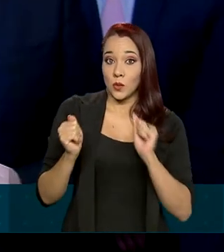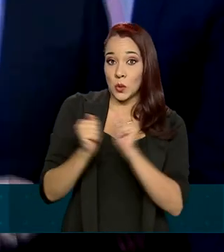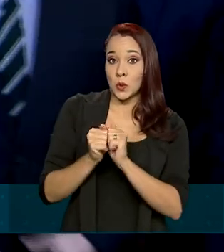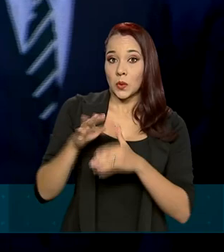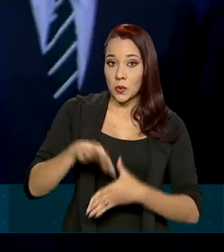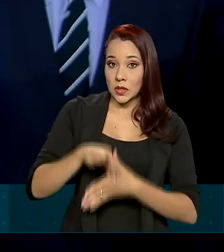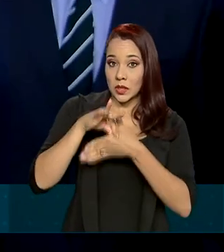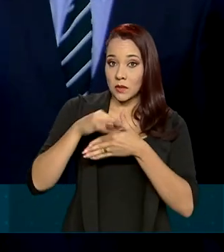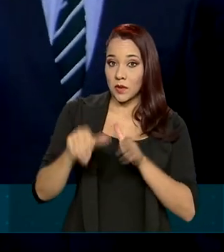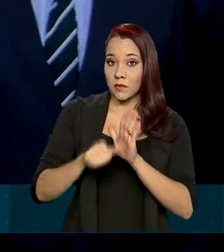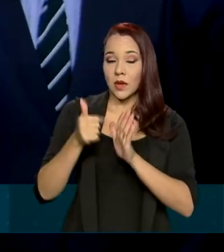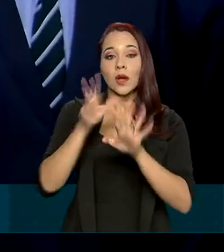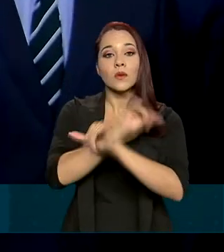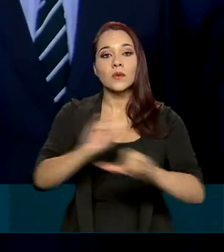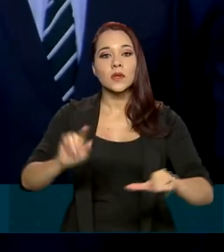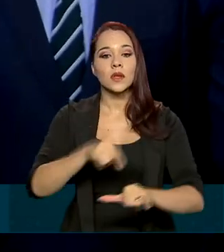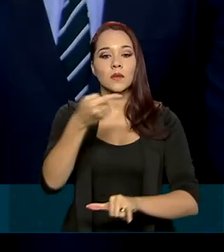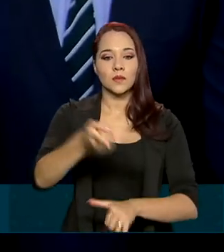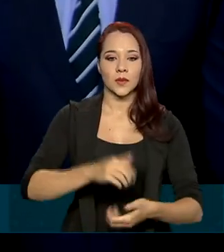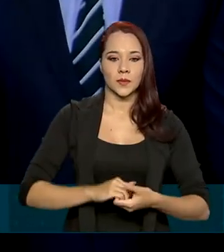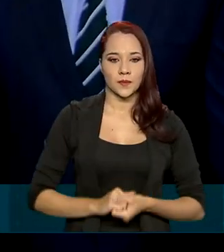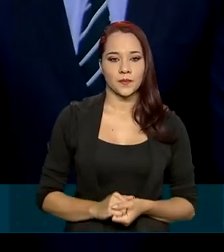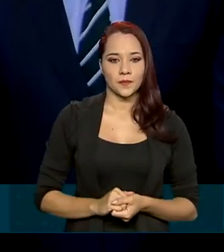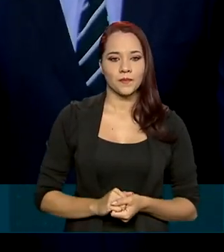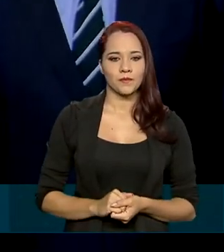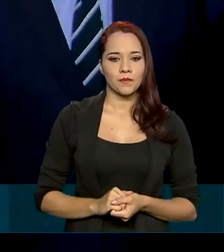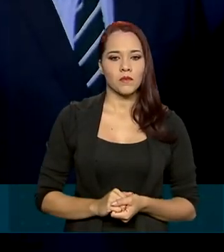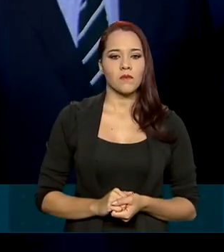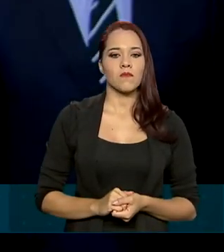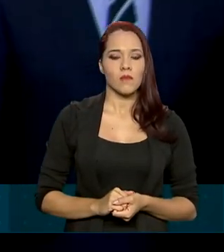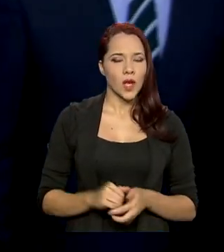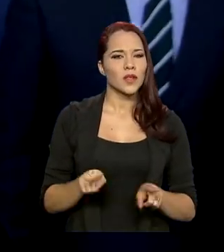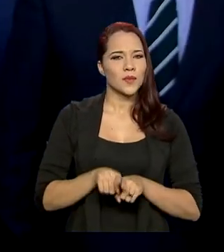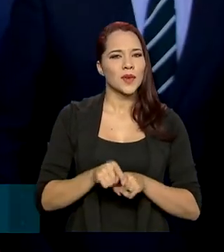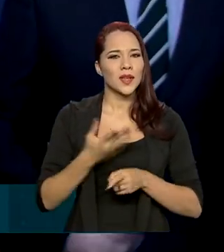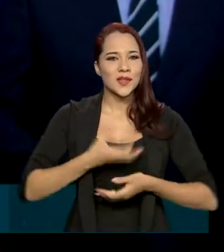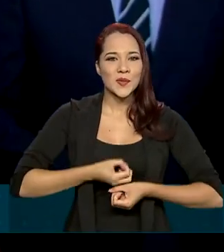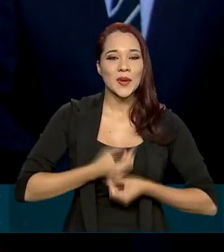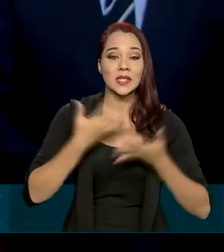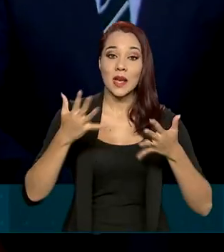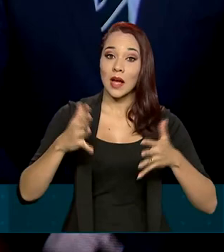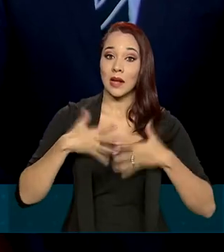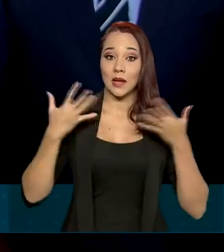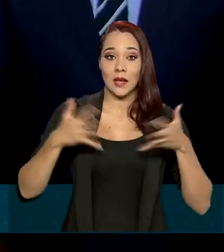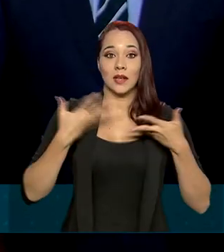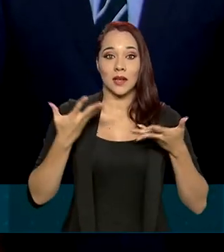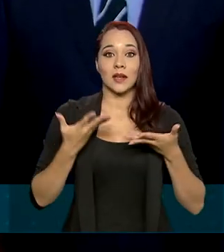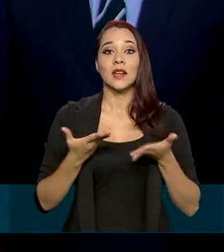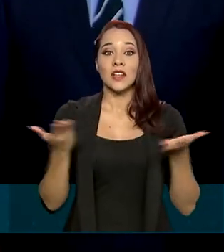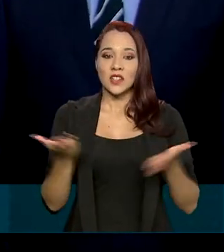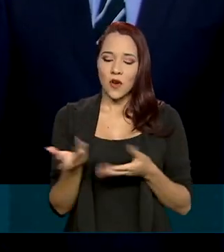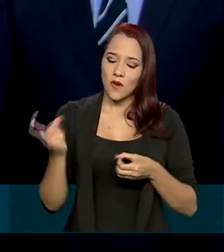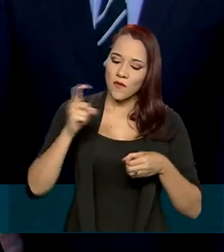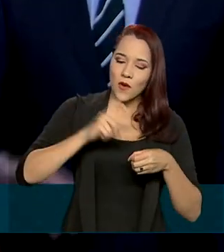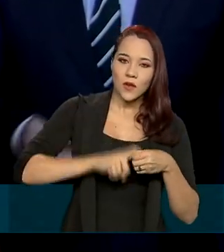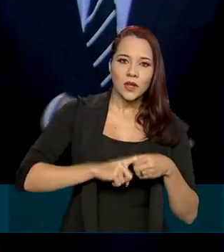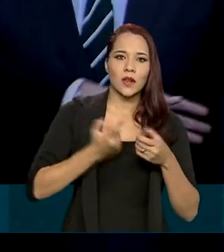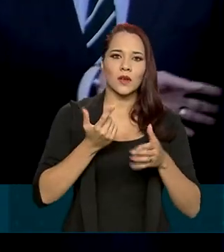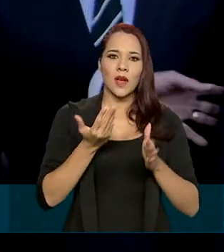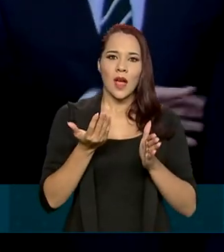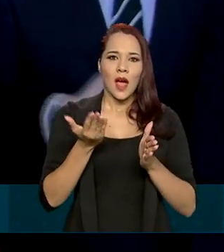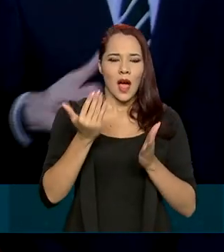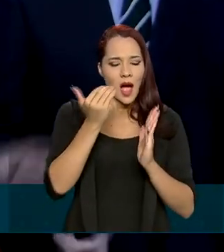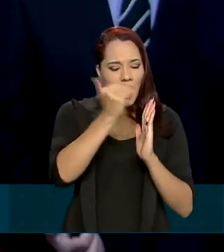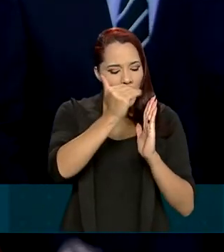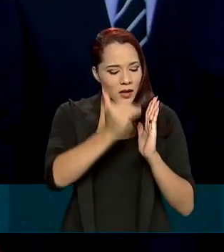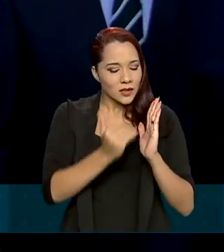anunciar depois. Eu queria aqui manifestar a nossa alegria de estarmos retomando a agenda de reformas